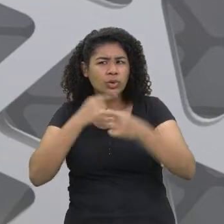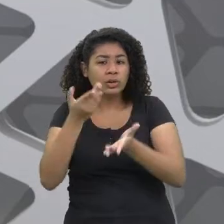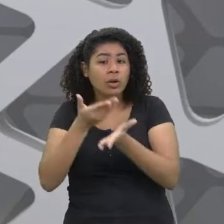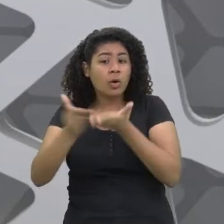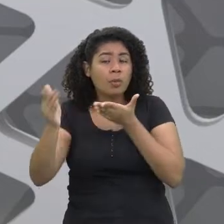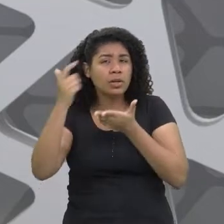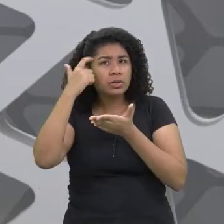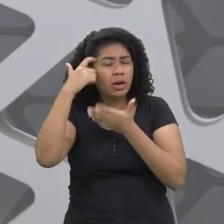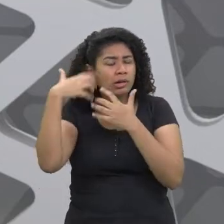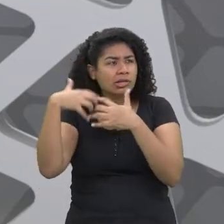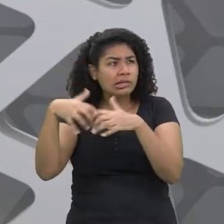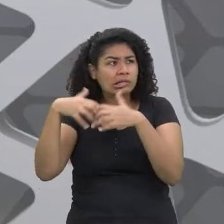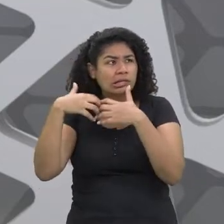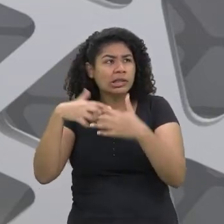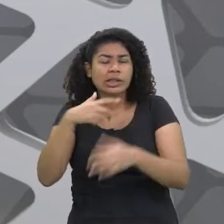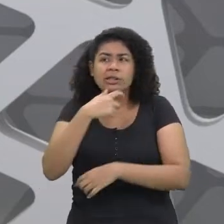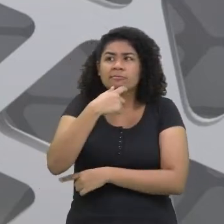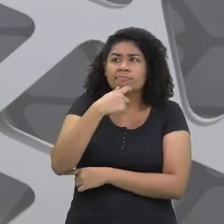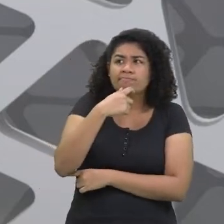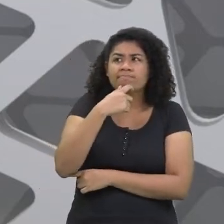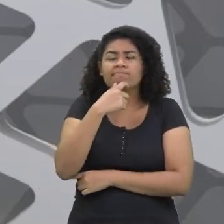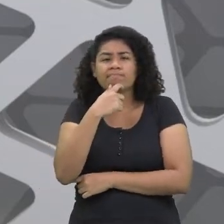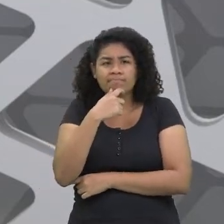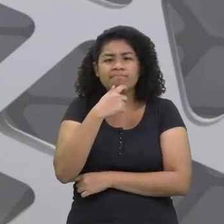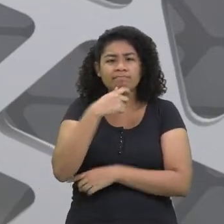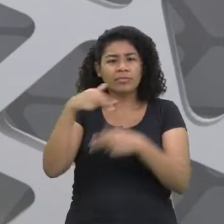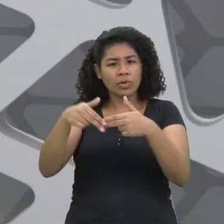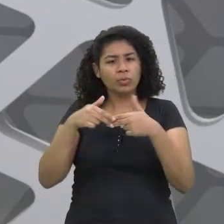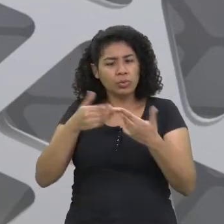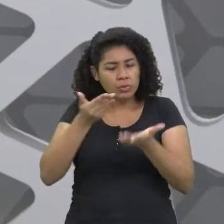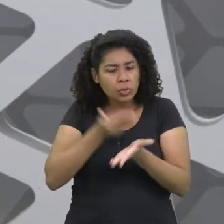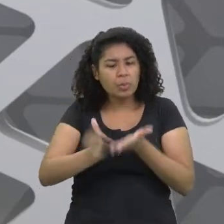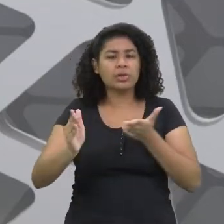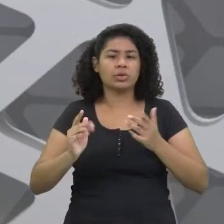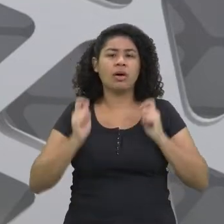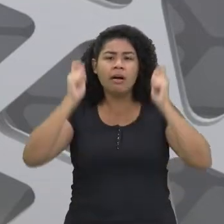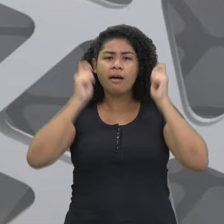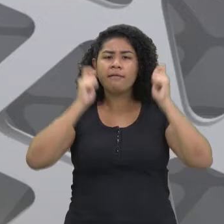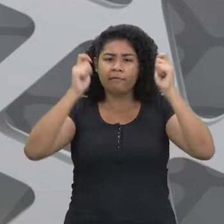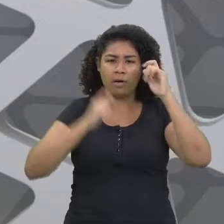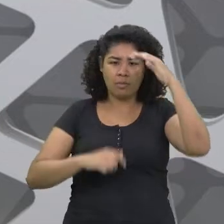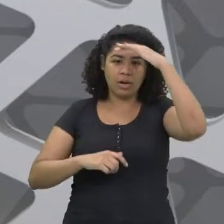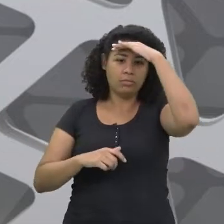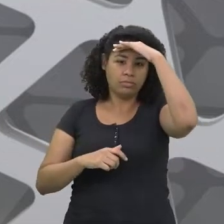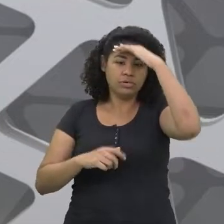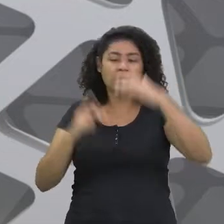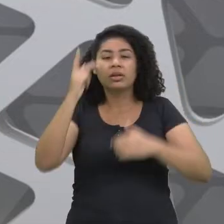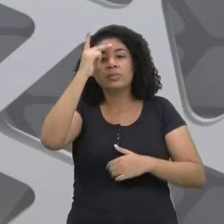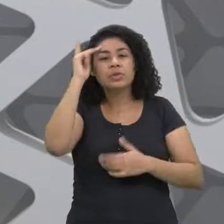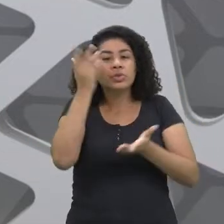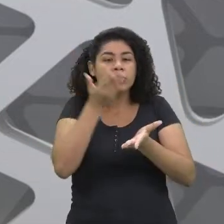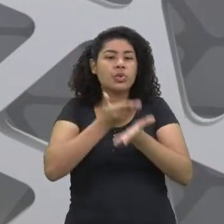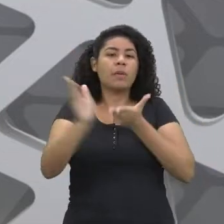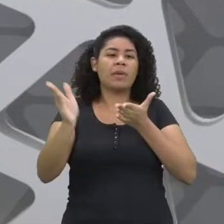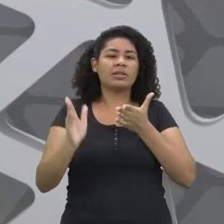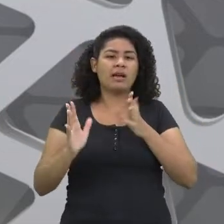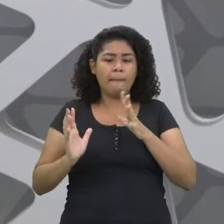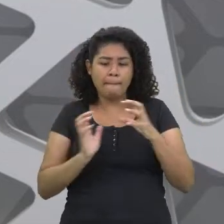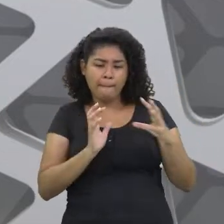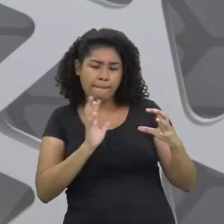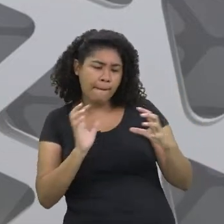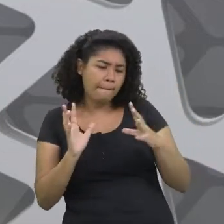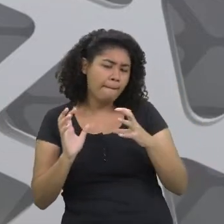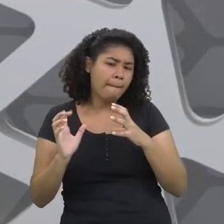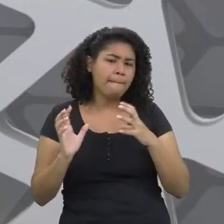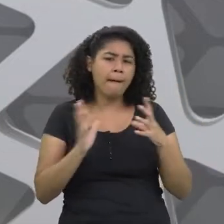pensadas pela população, quando se tem a reforma protestante e aqueles reformadores, né, brigando para que, de fato,